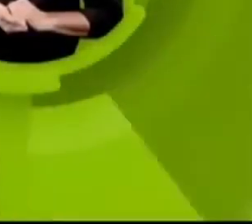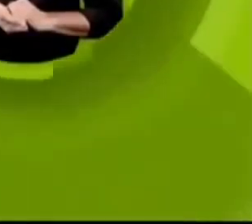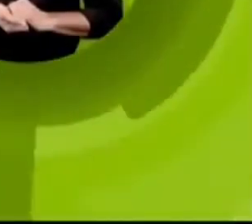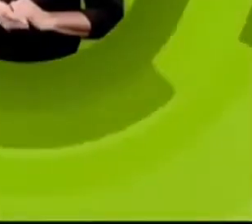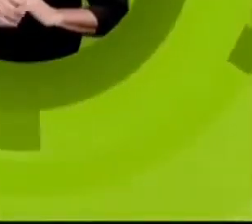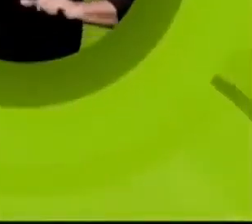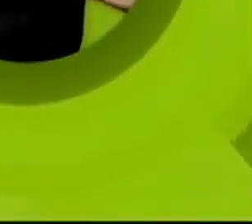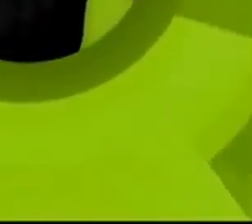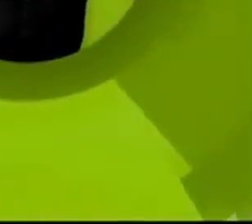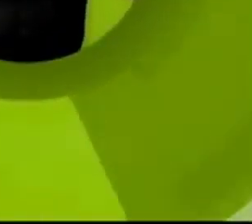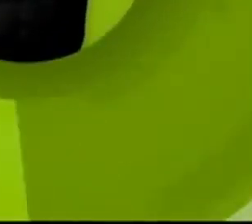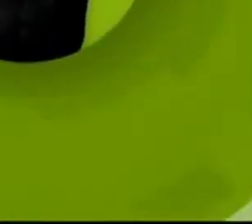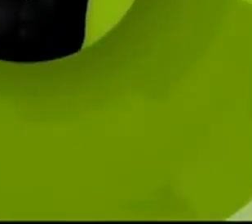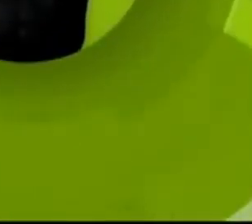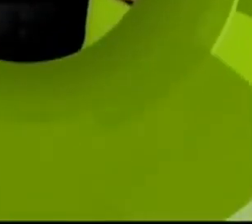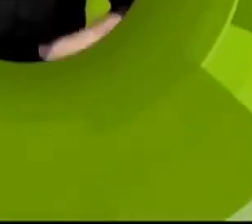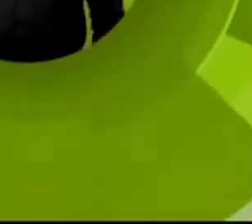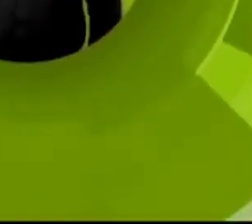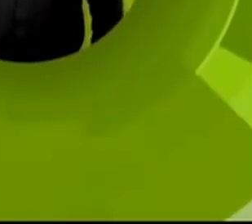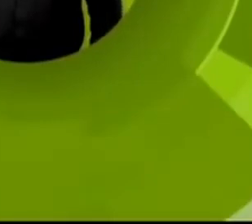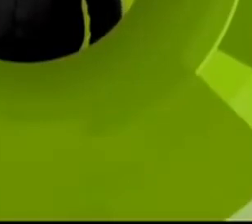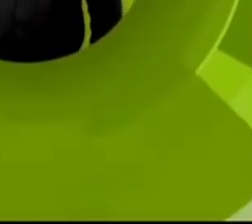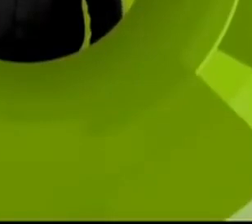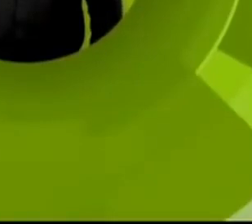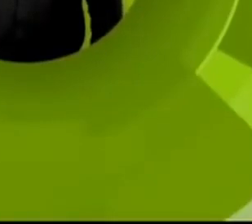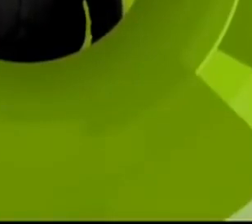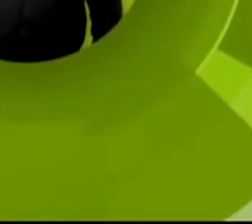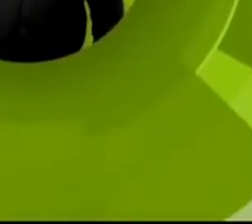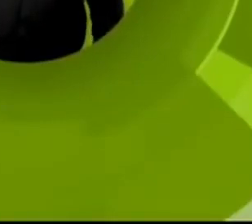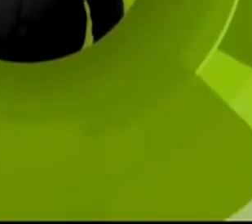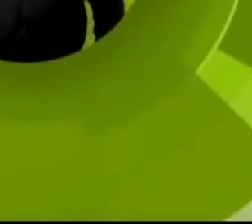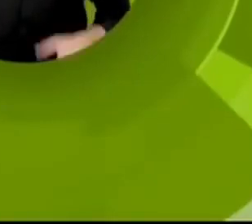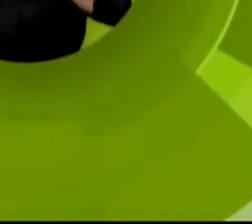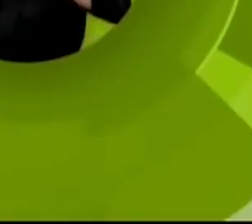O programa a seguir é livre para todos os públicos.